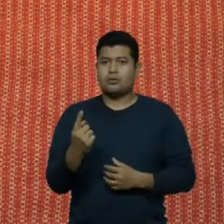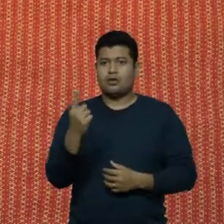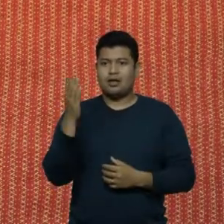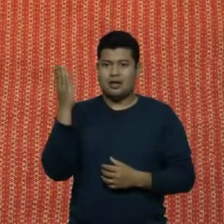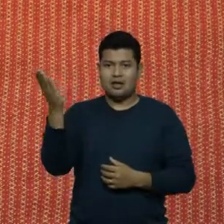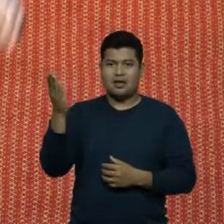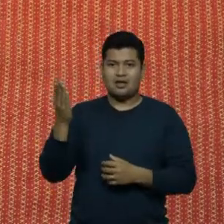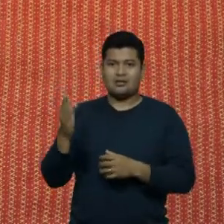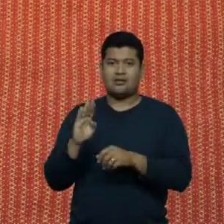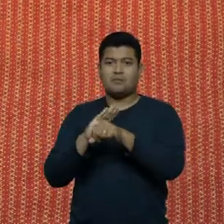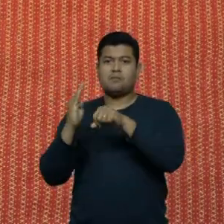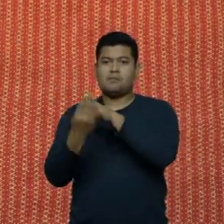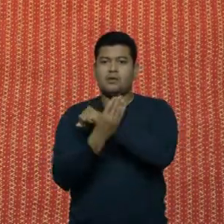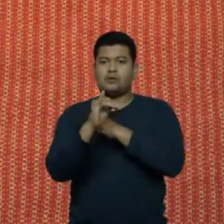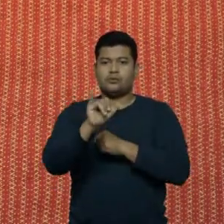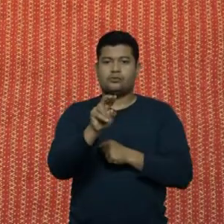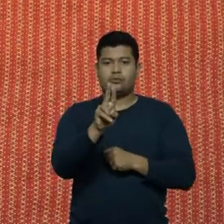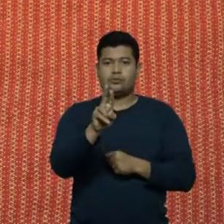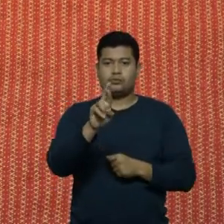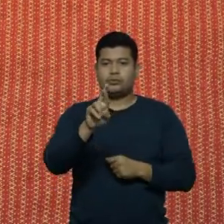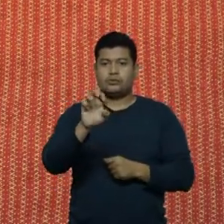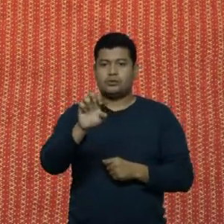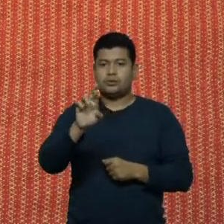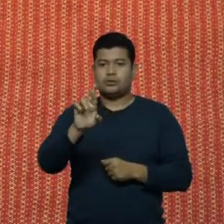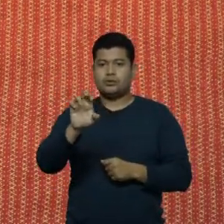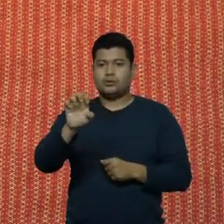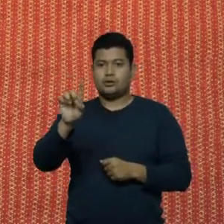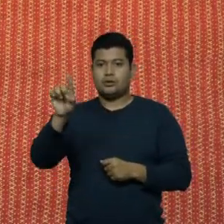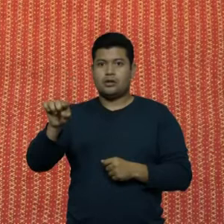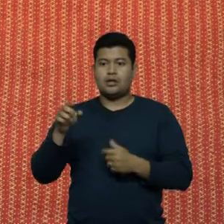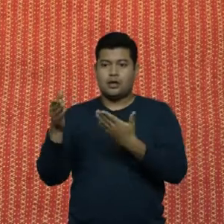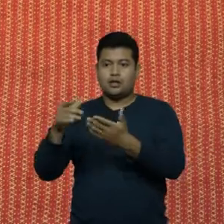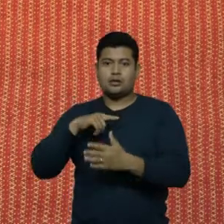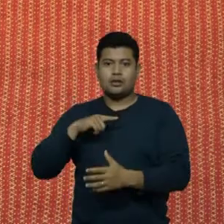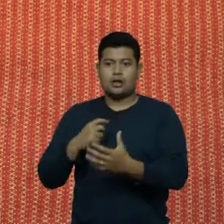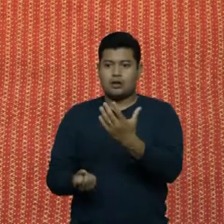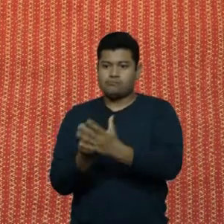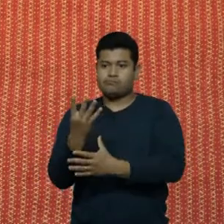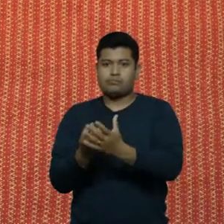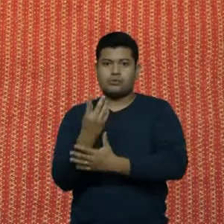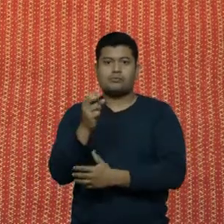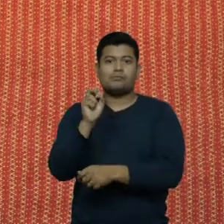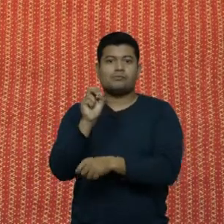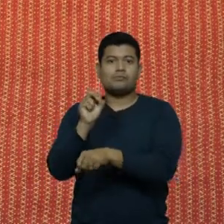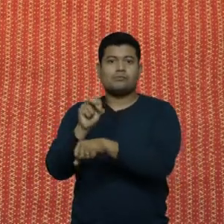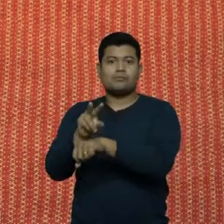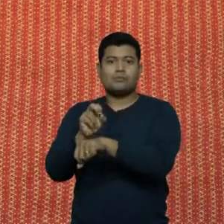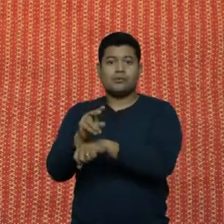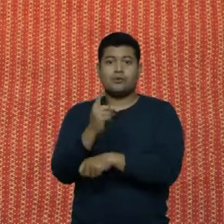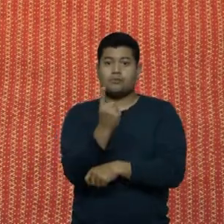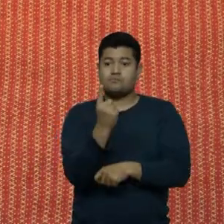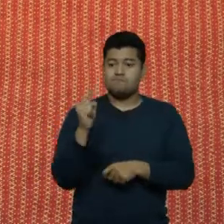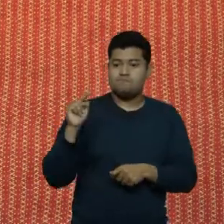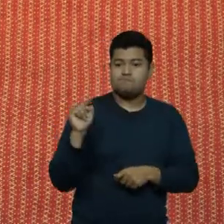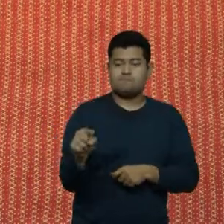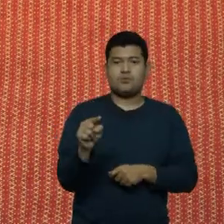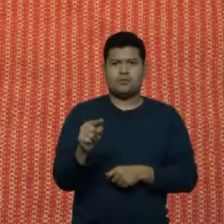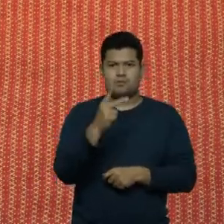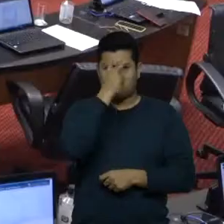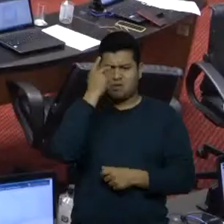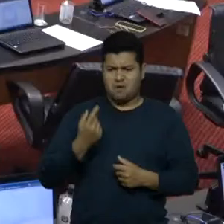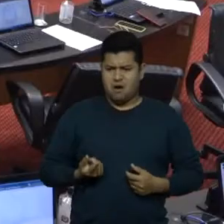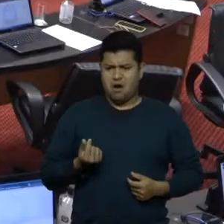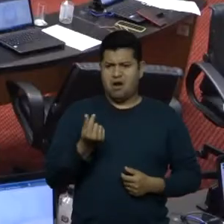Internacional aqui os Beach clubs geram mil empregos diretos não é gente fica não não a gente rica